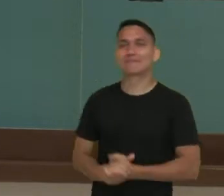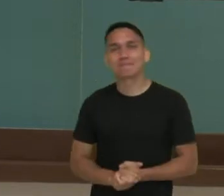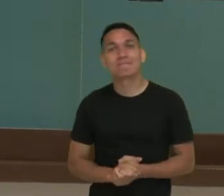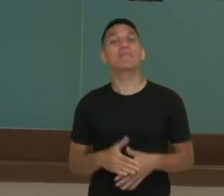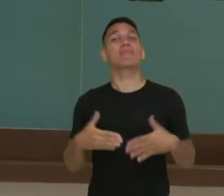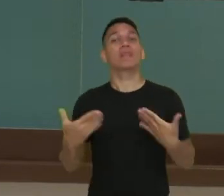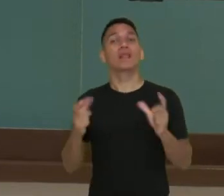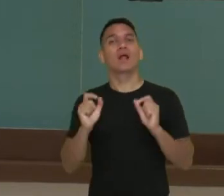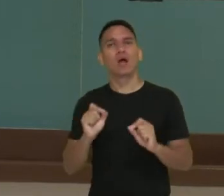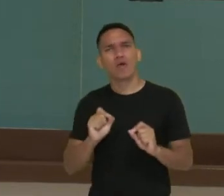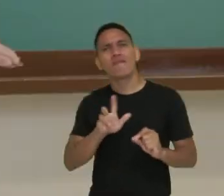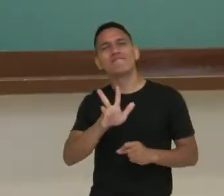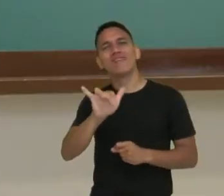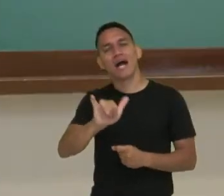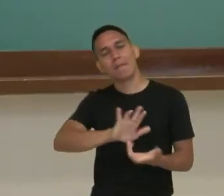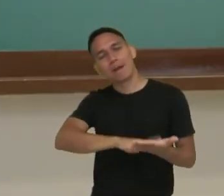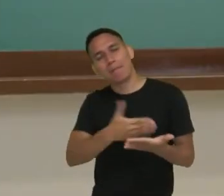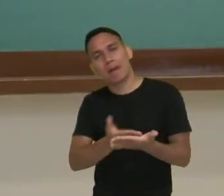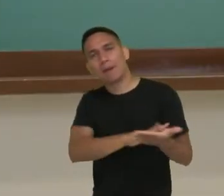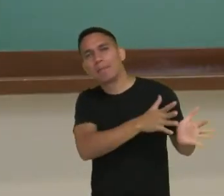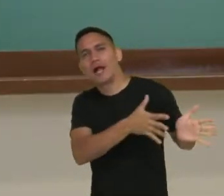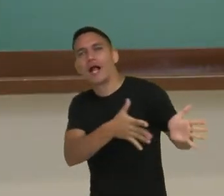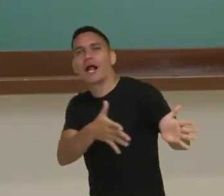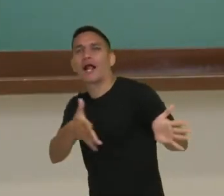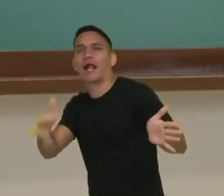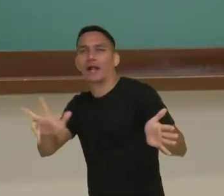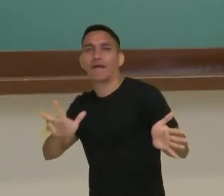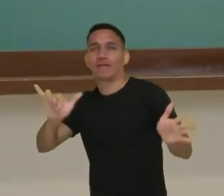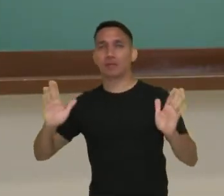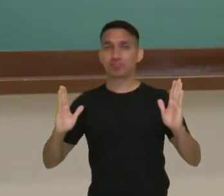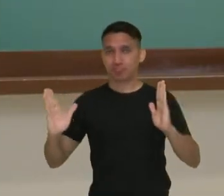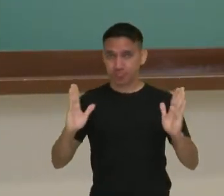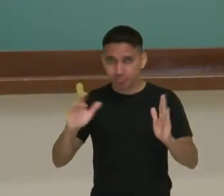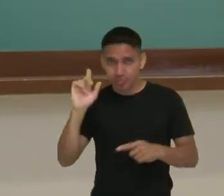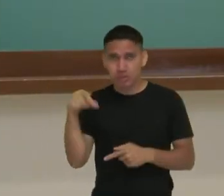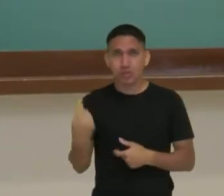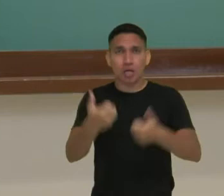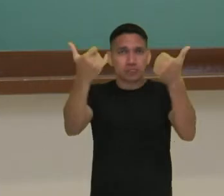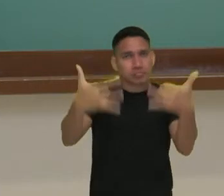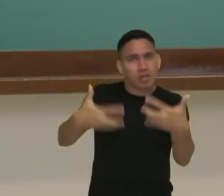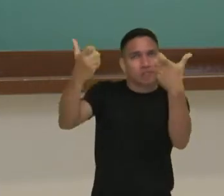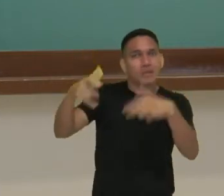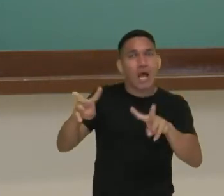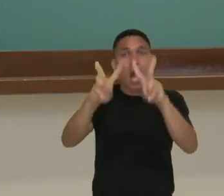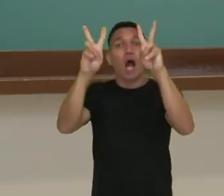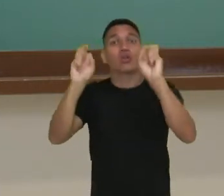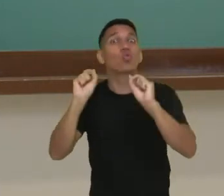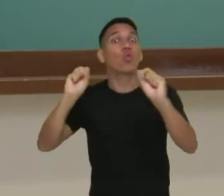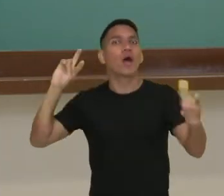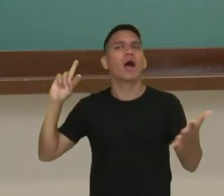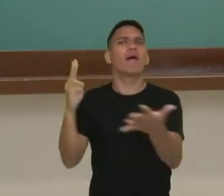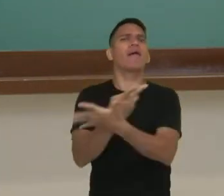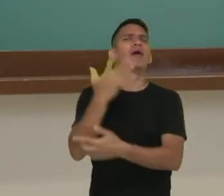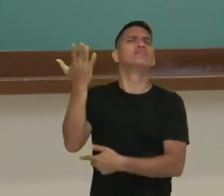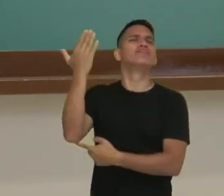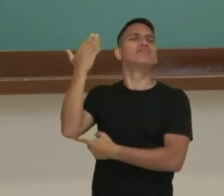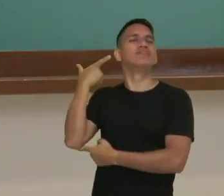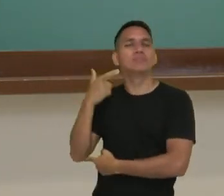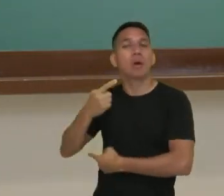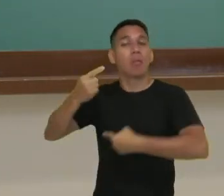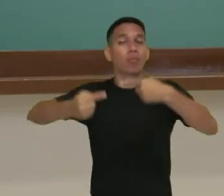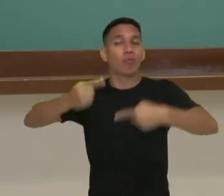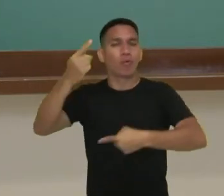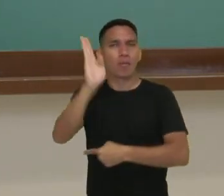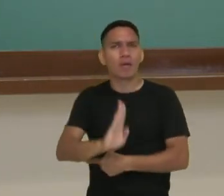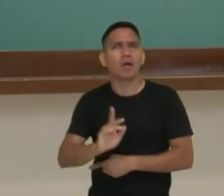Então, ele vai ficar com a gente durante todo esse percurso em que nós vamos ver o que acontecia na política brasileira,